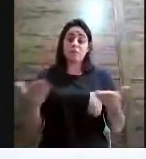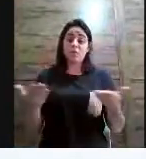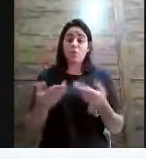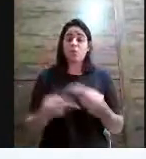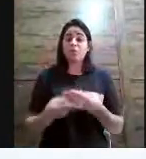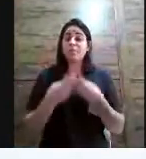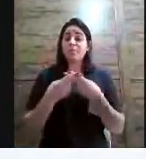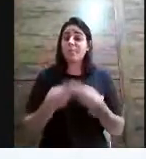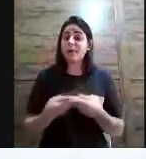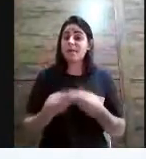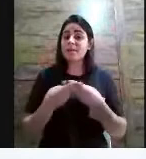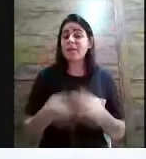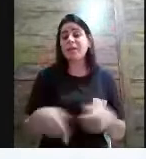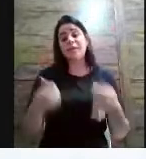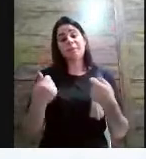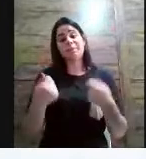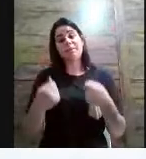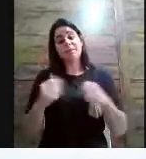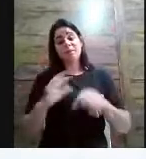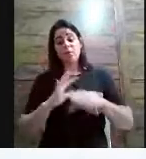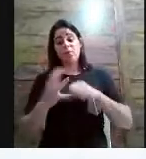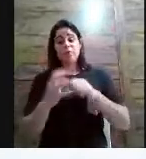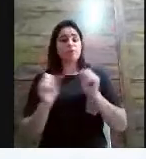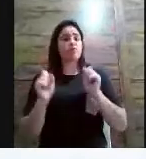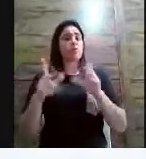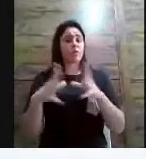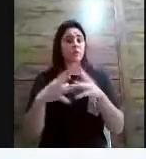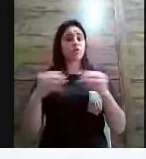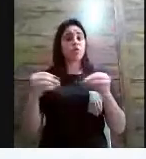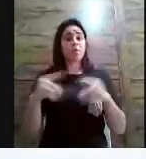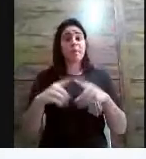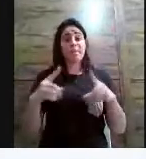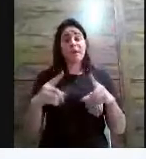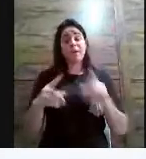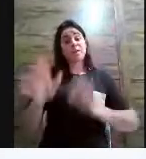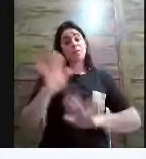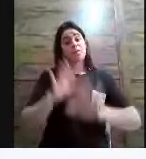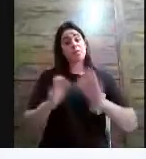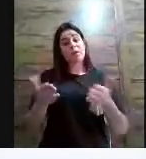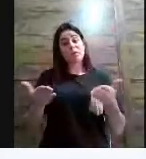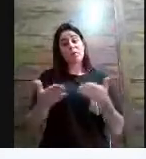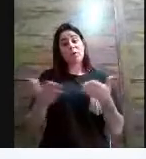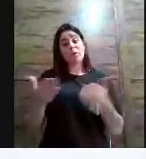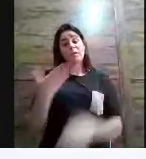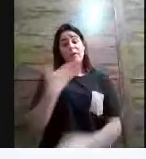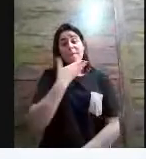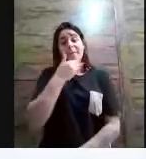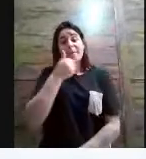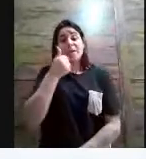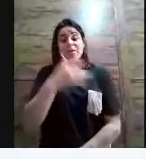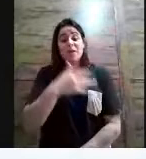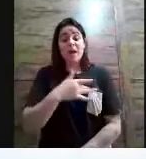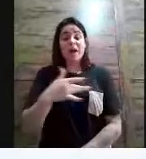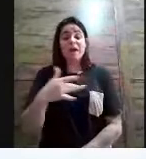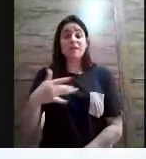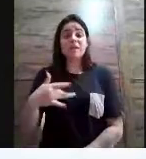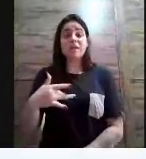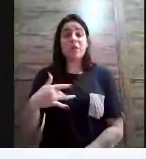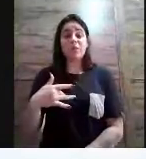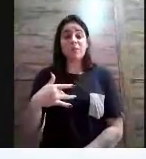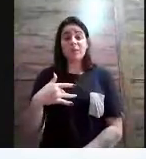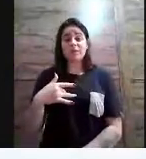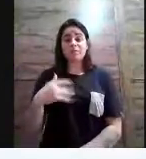Por enquanto, só os remédios que melhoram a situação clínica do paciente,